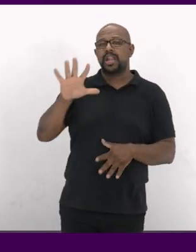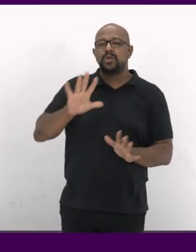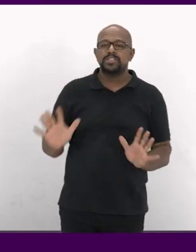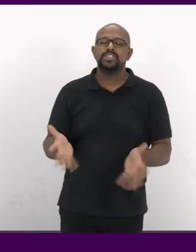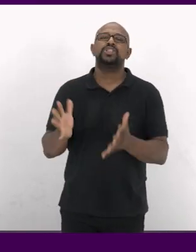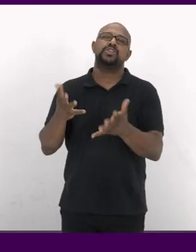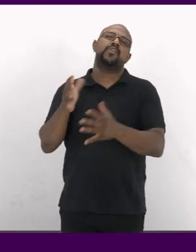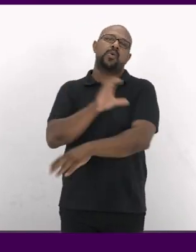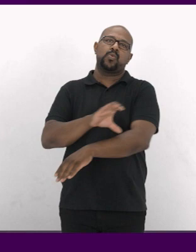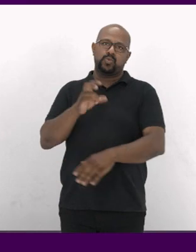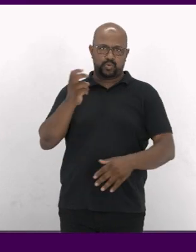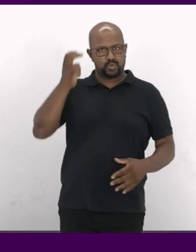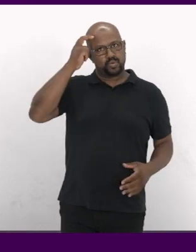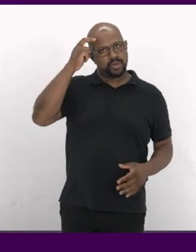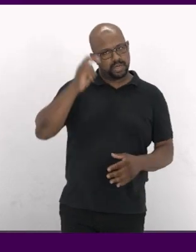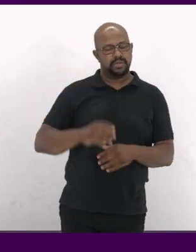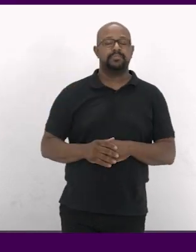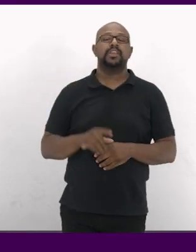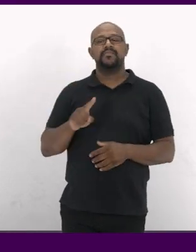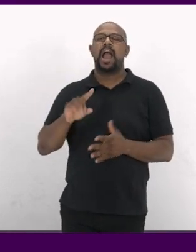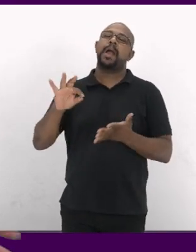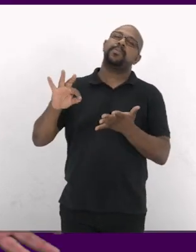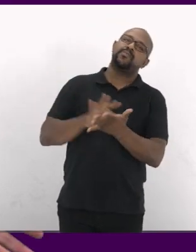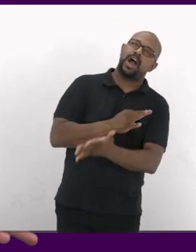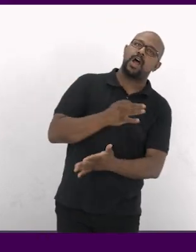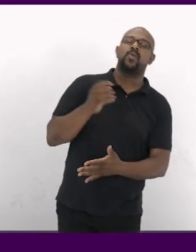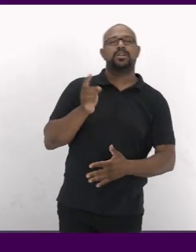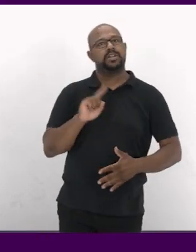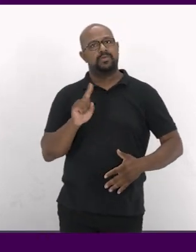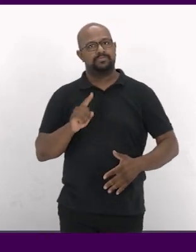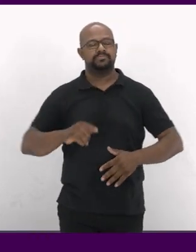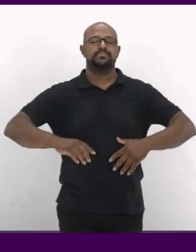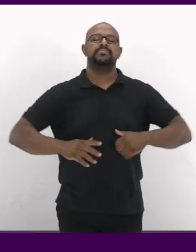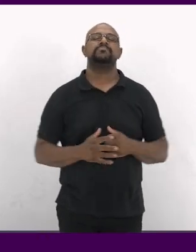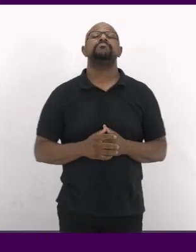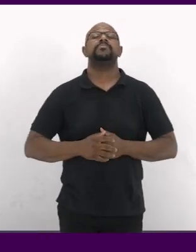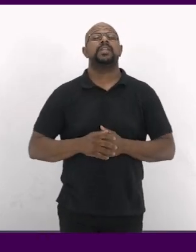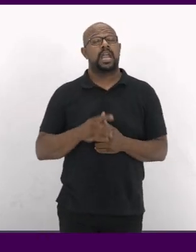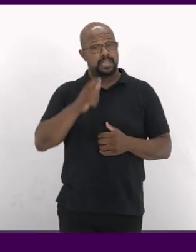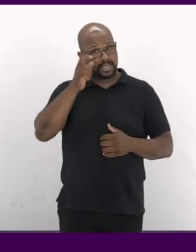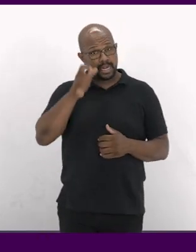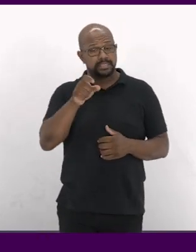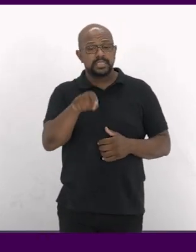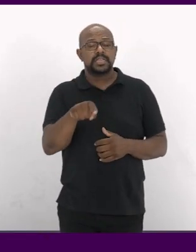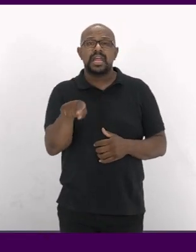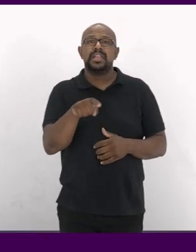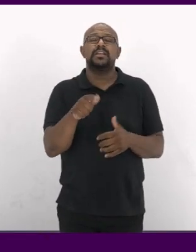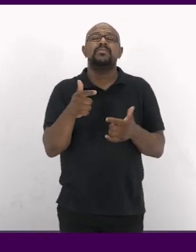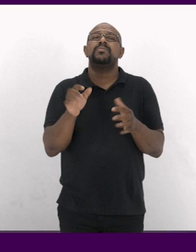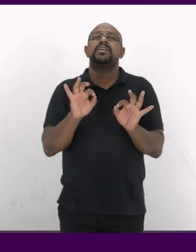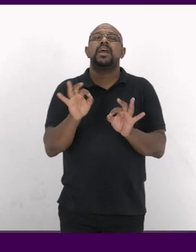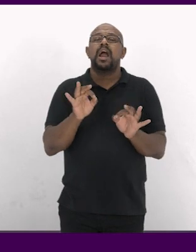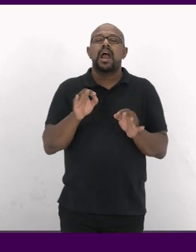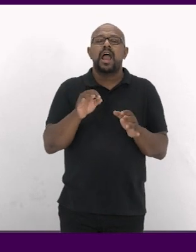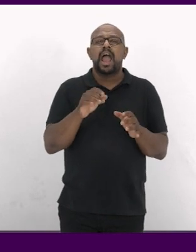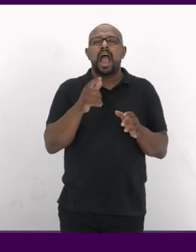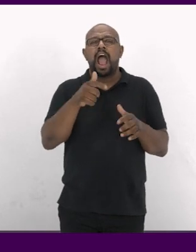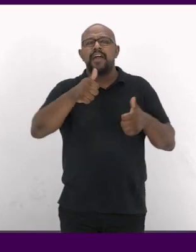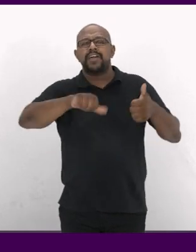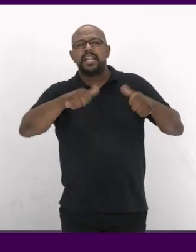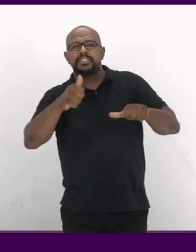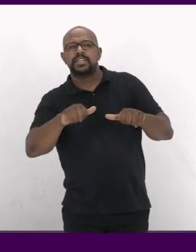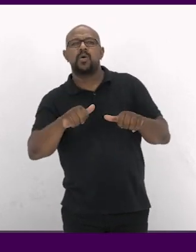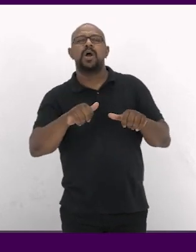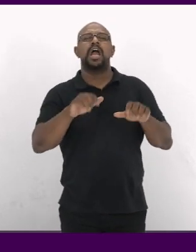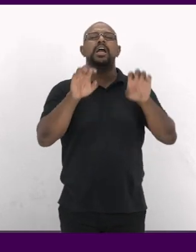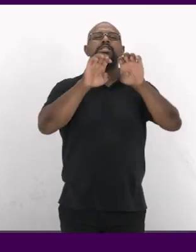Incentivo à Cultura, CNIC, que vai aprová-lo ou não. O interessante aqui é que não tem qualquer avaliação estética